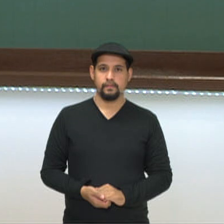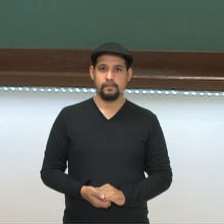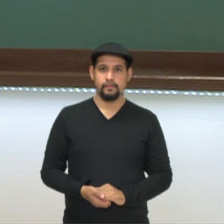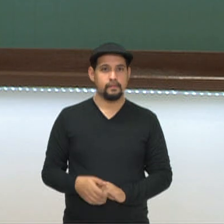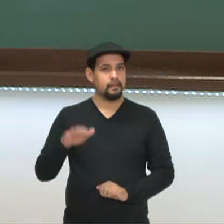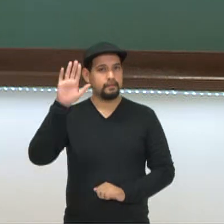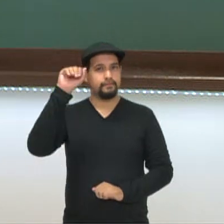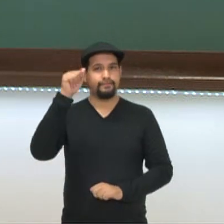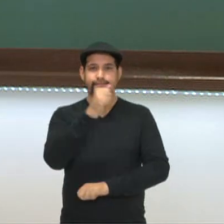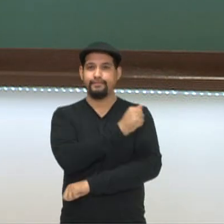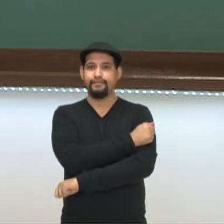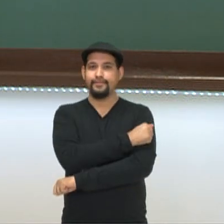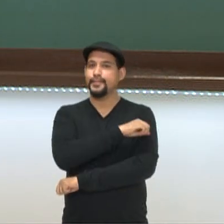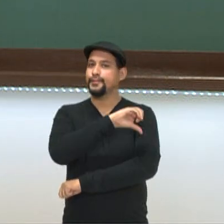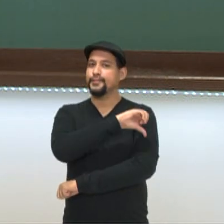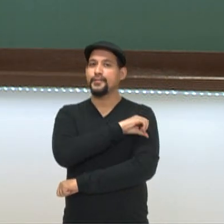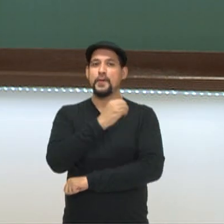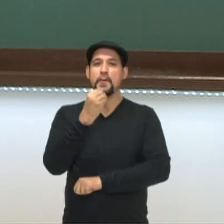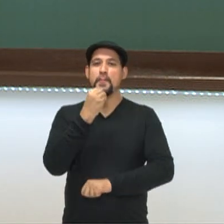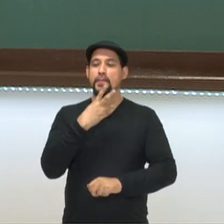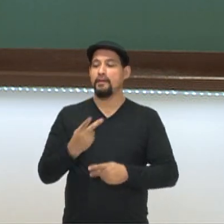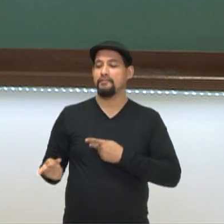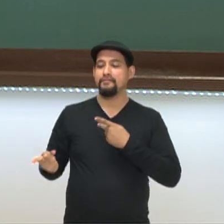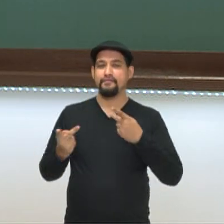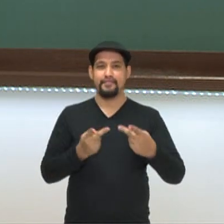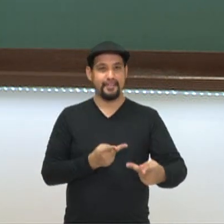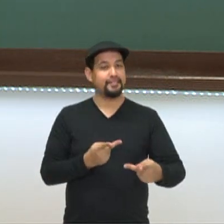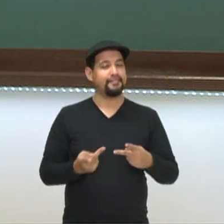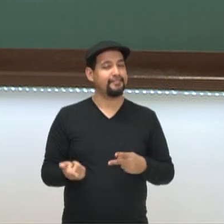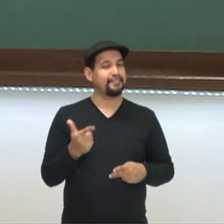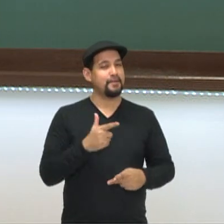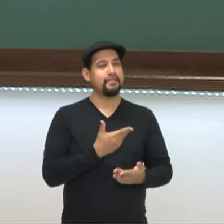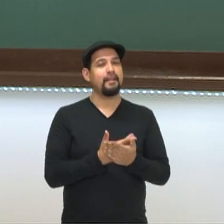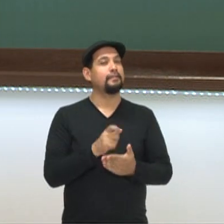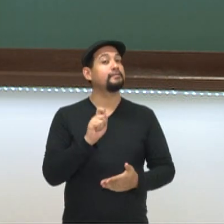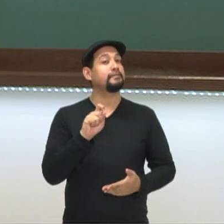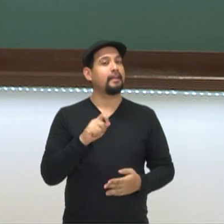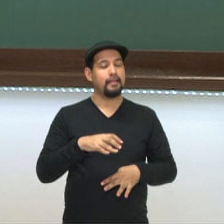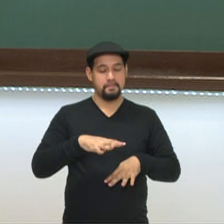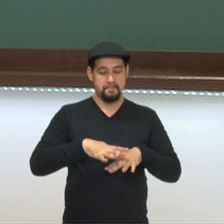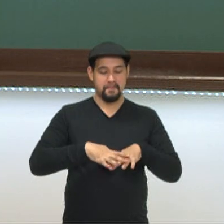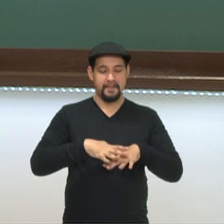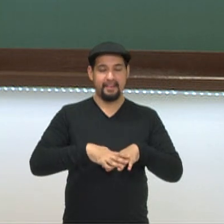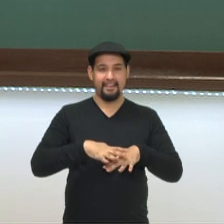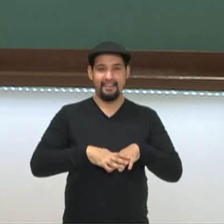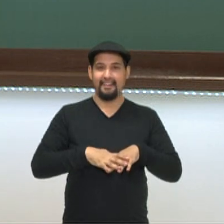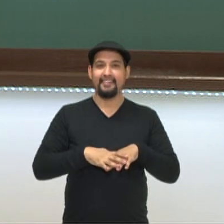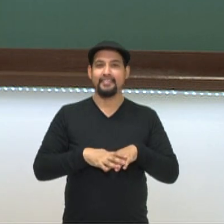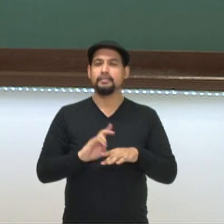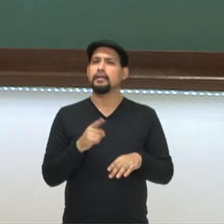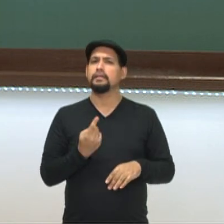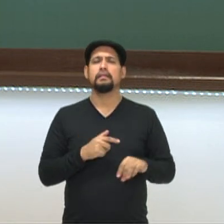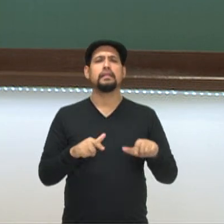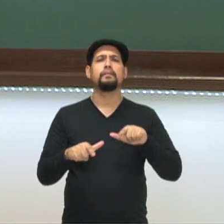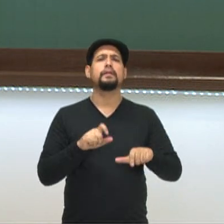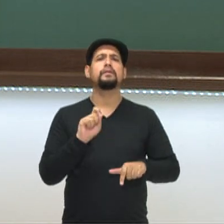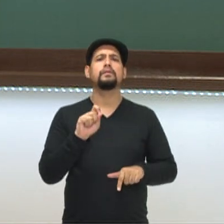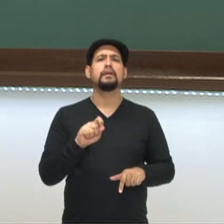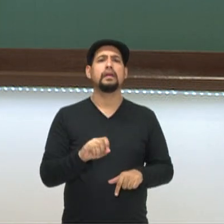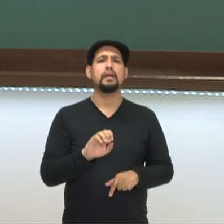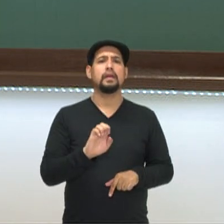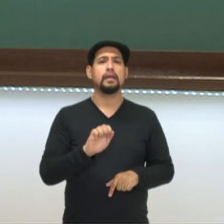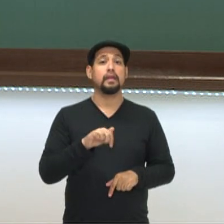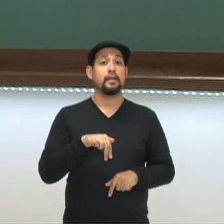Olá estudantes do 9º ano sejam bem-vindos a mais uma aula de matemática onde estamos trabalhando